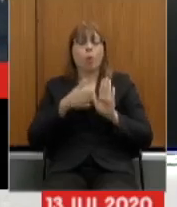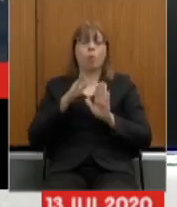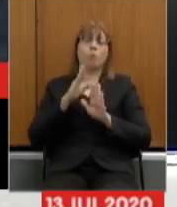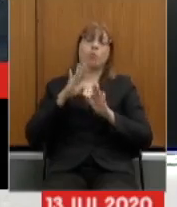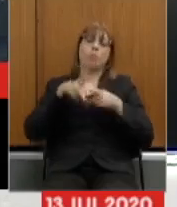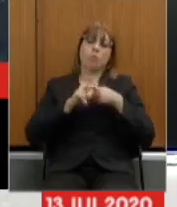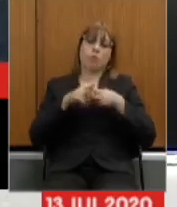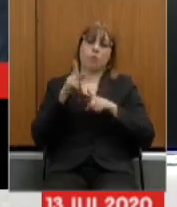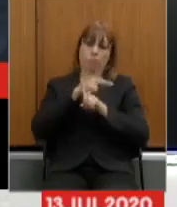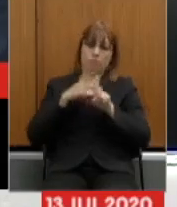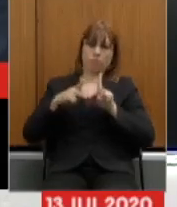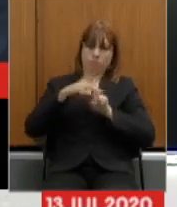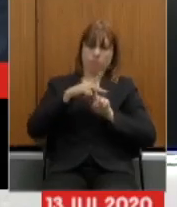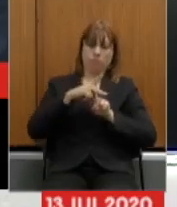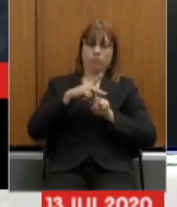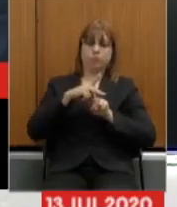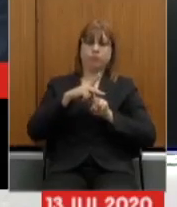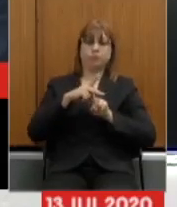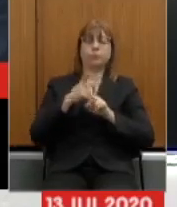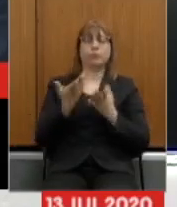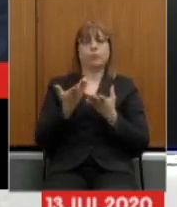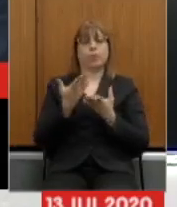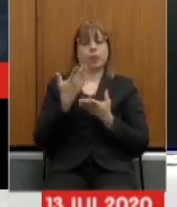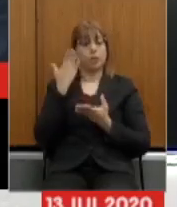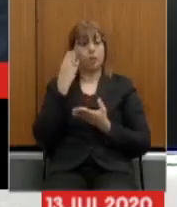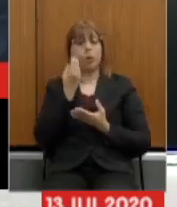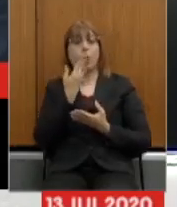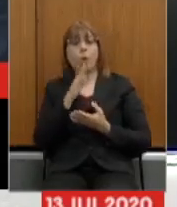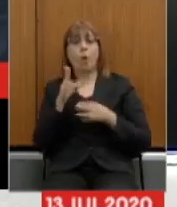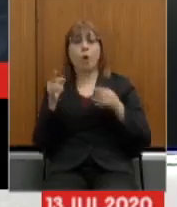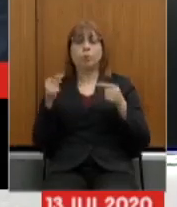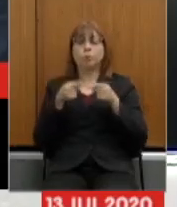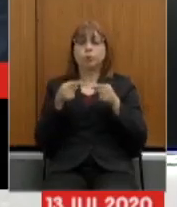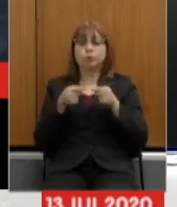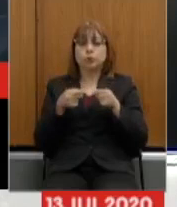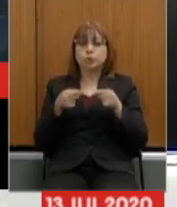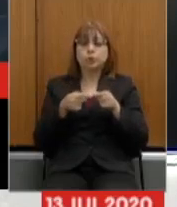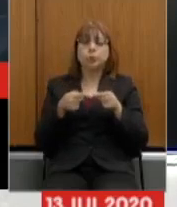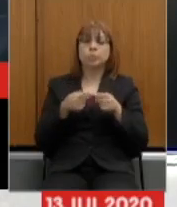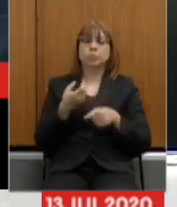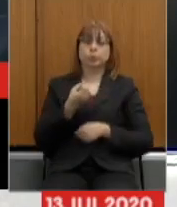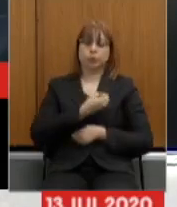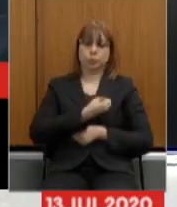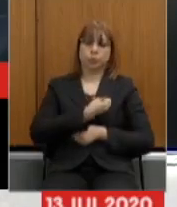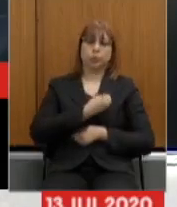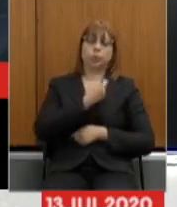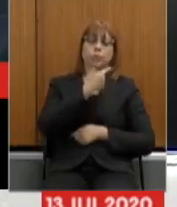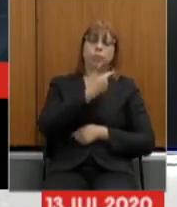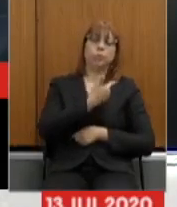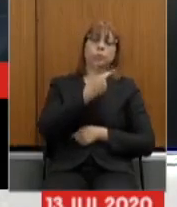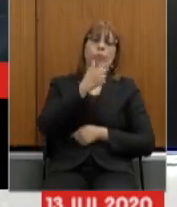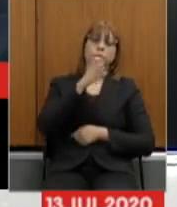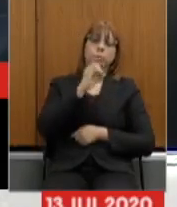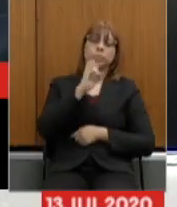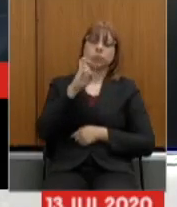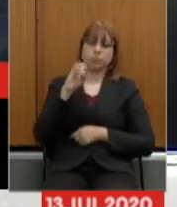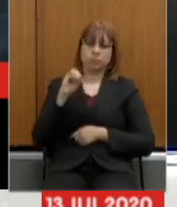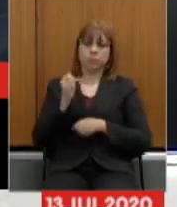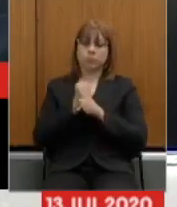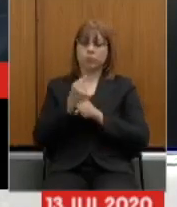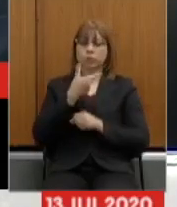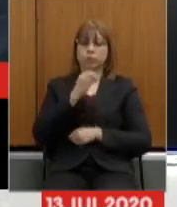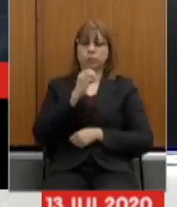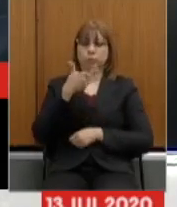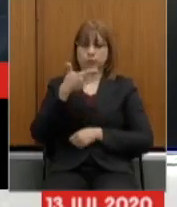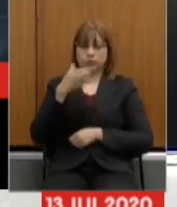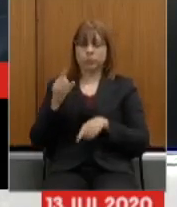Previdência, quais sejam a proposta de emenda à Constituição nº 55 de 2020 e o projeto de